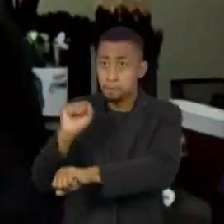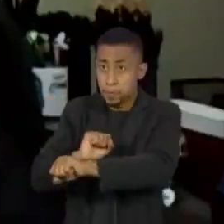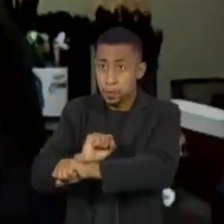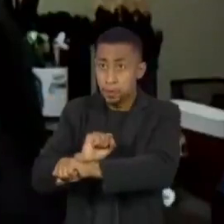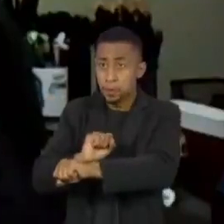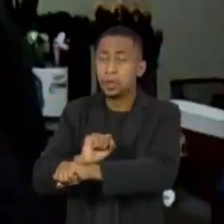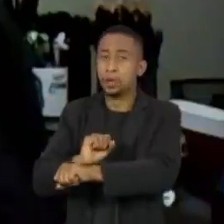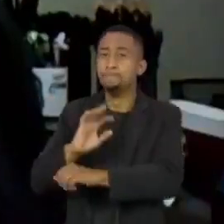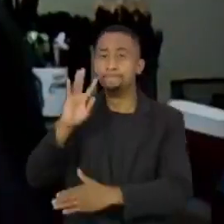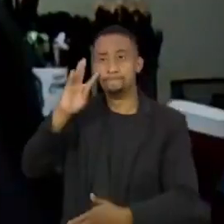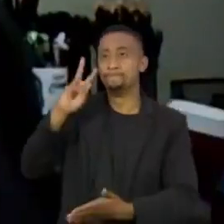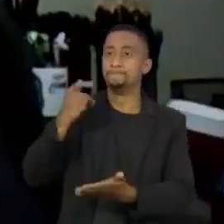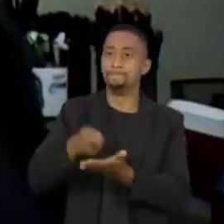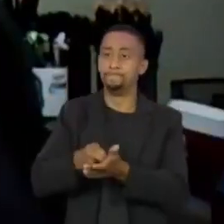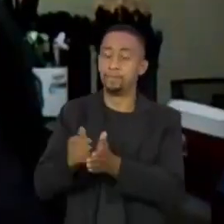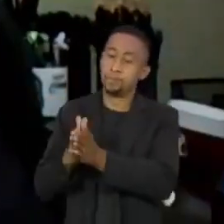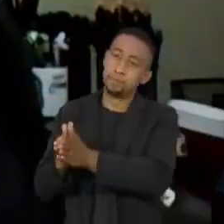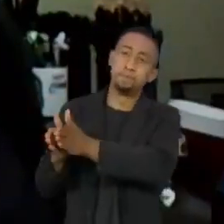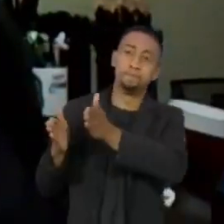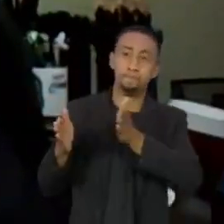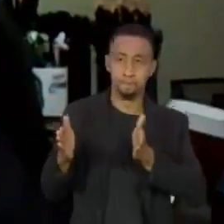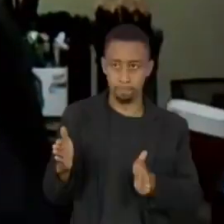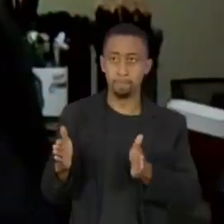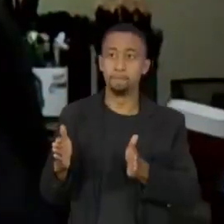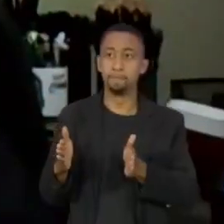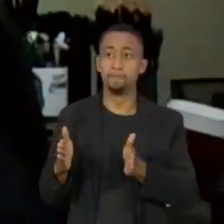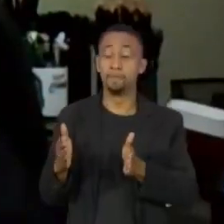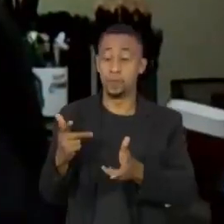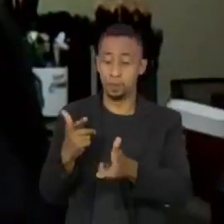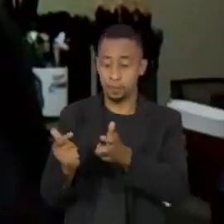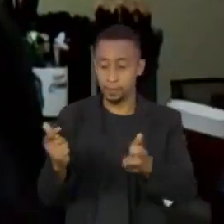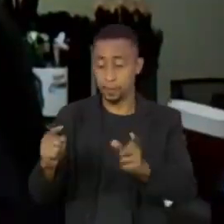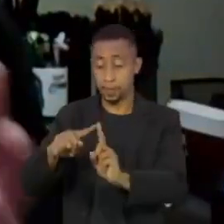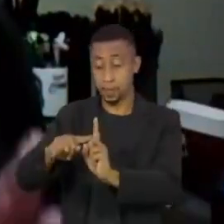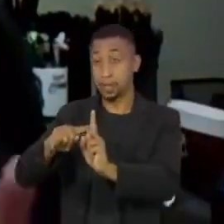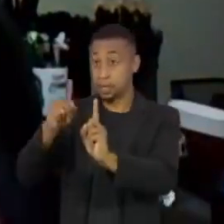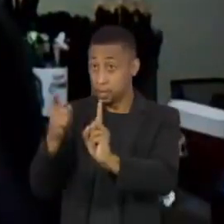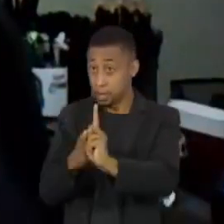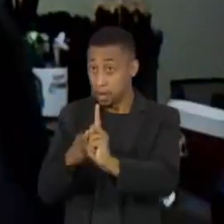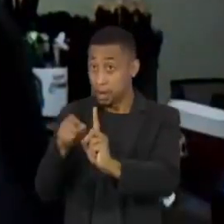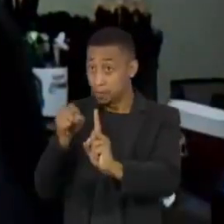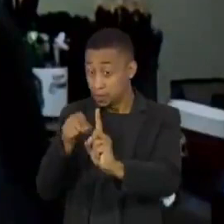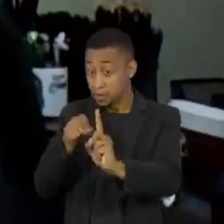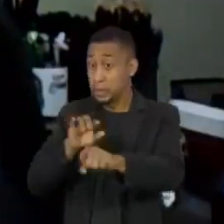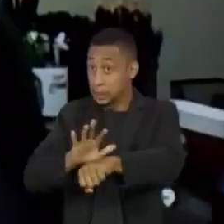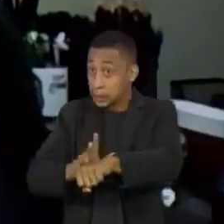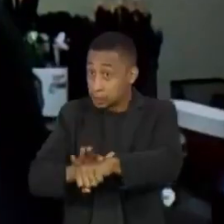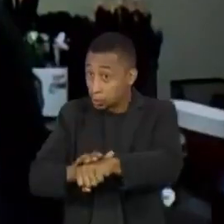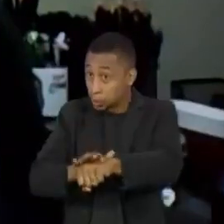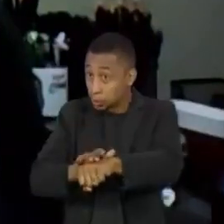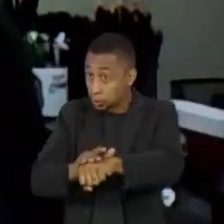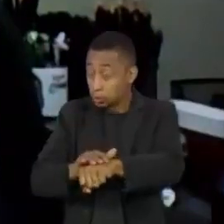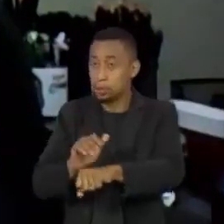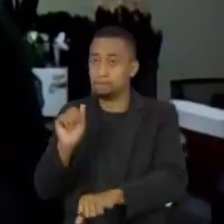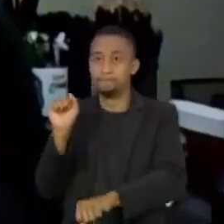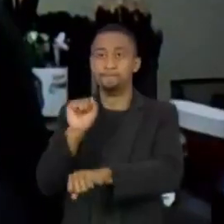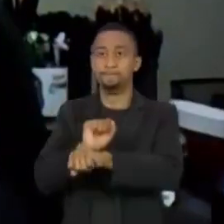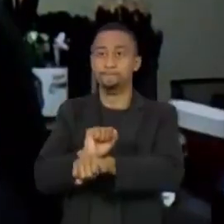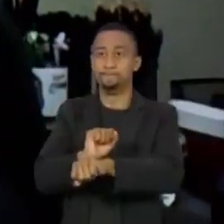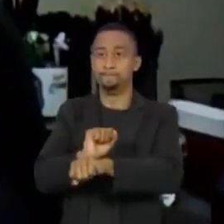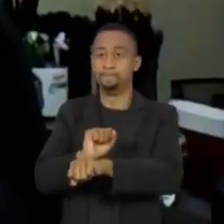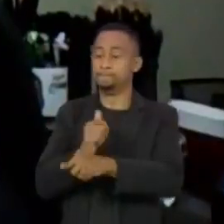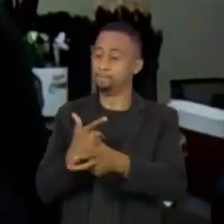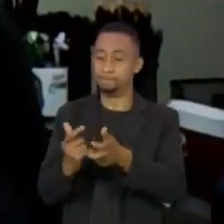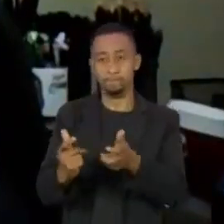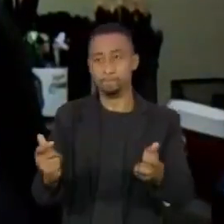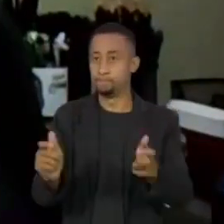queremos que seja um período bastante curto, a vacinação das mulheres grávidas com comorbidade seja interrompida,